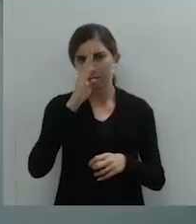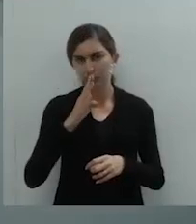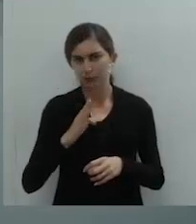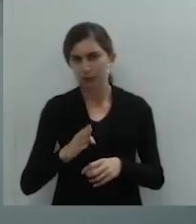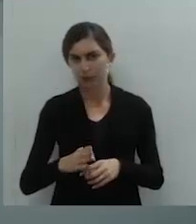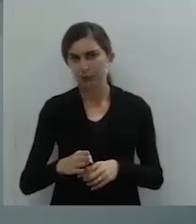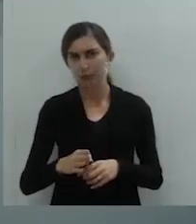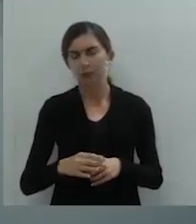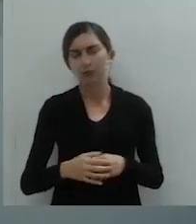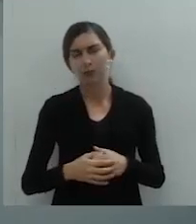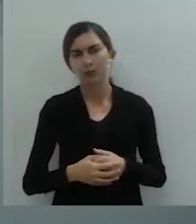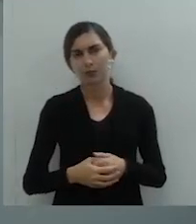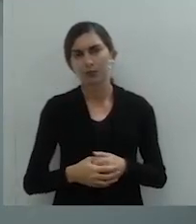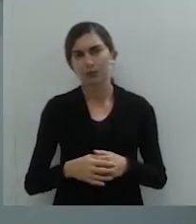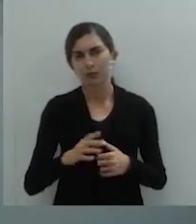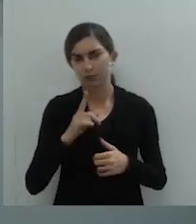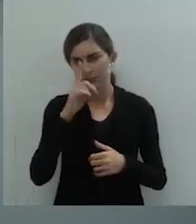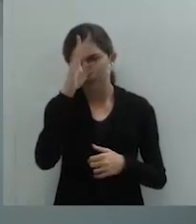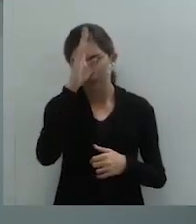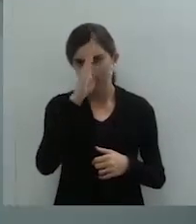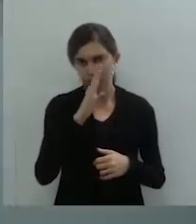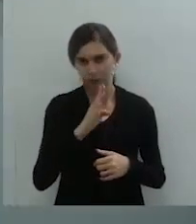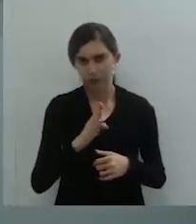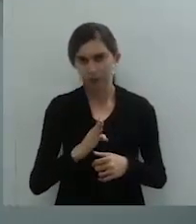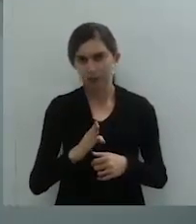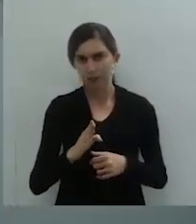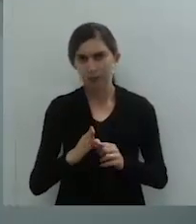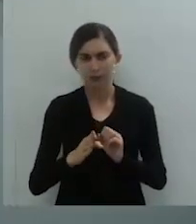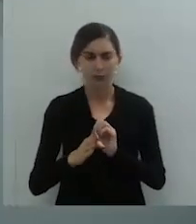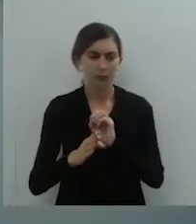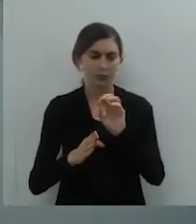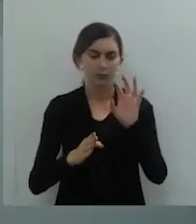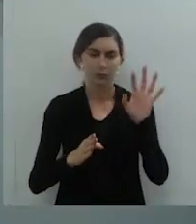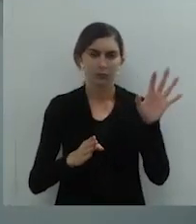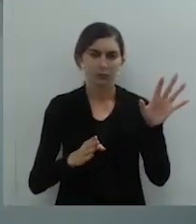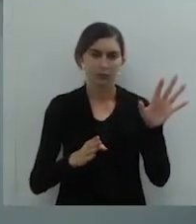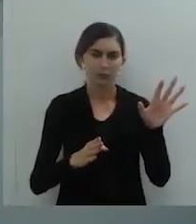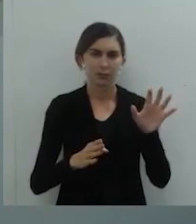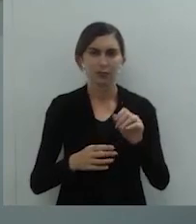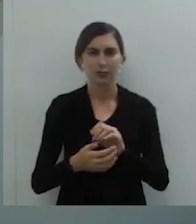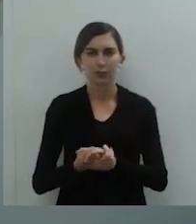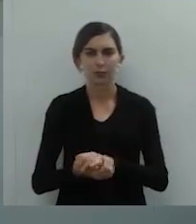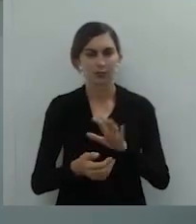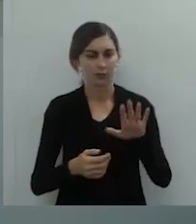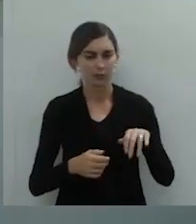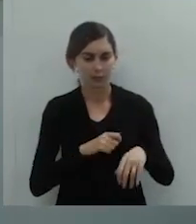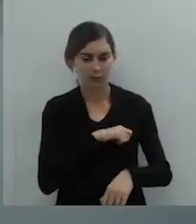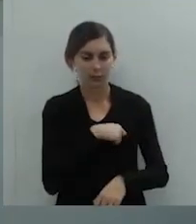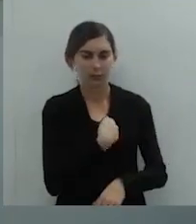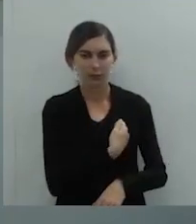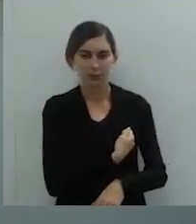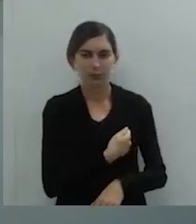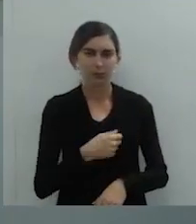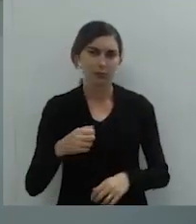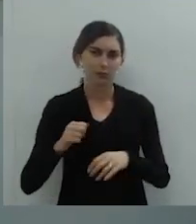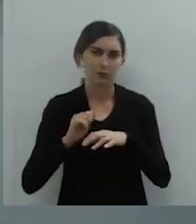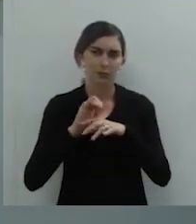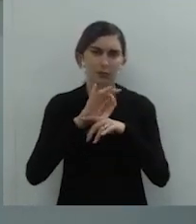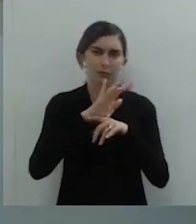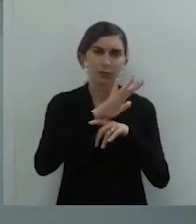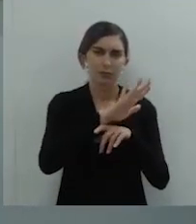a passar daquela linha e ir para o lado ali da Espanha. E aí eu